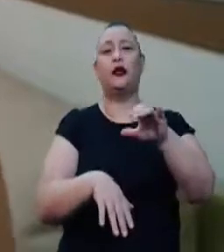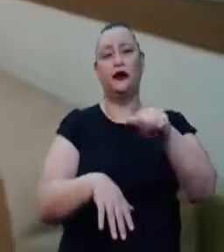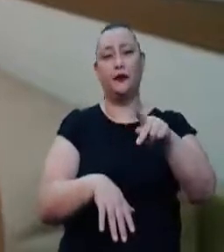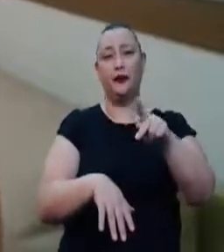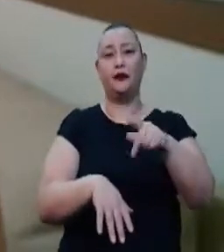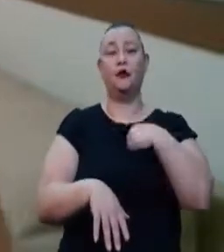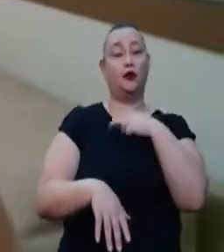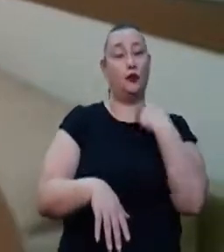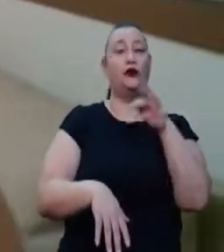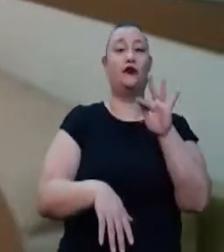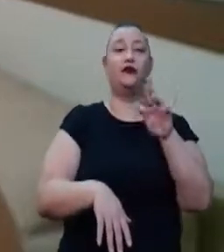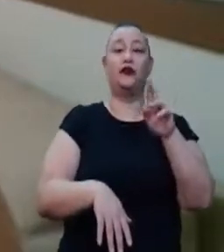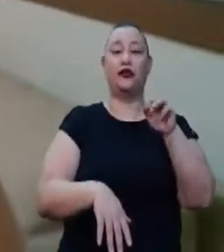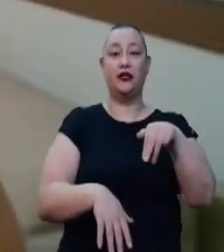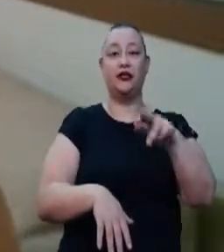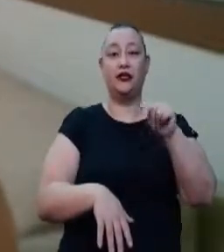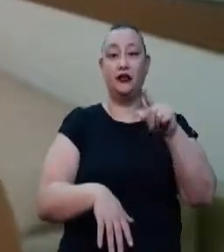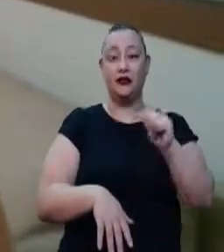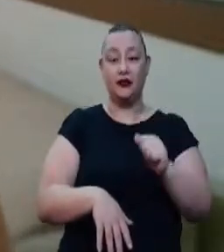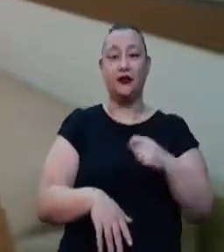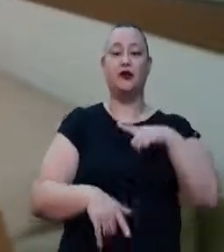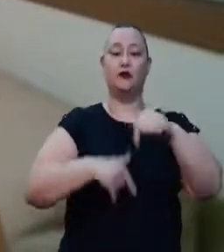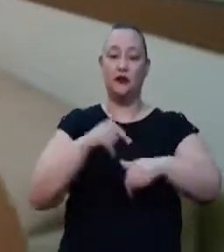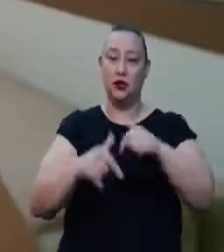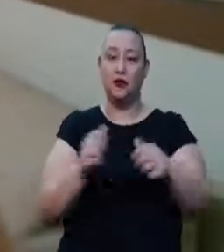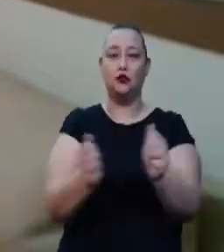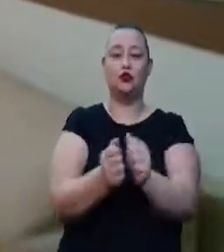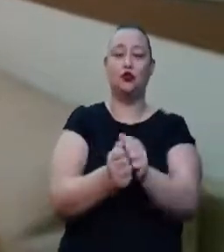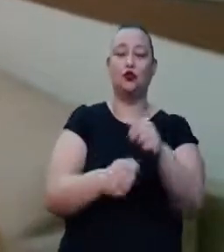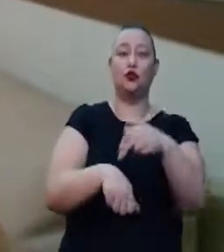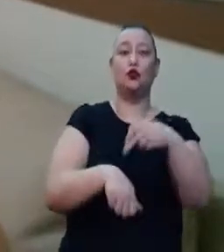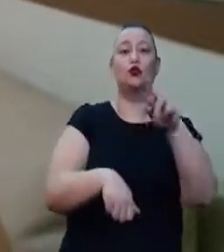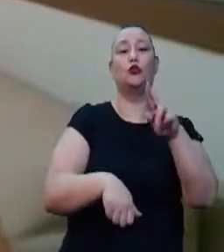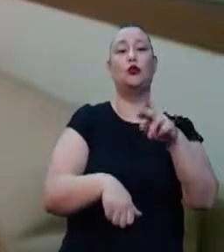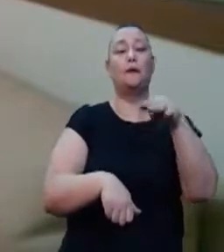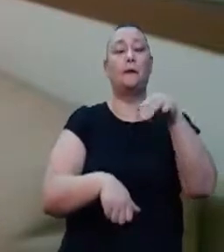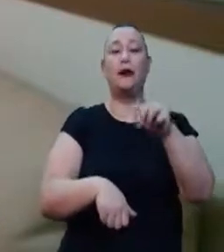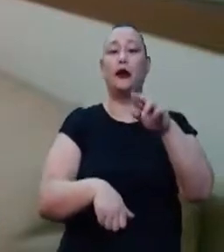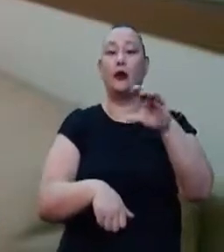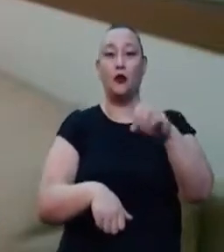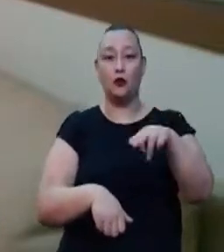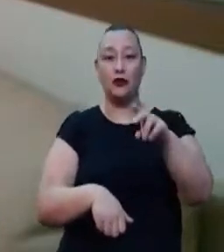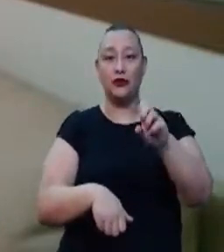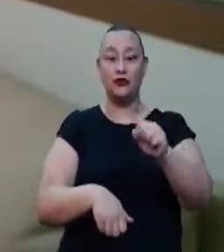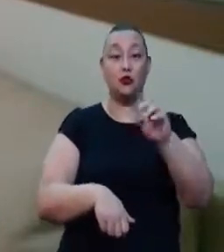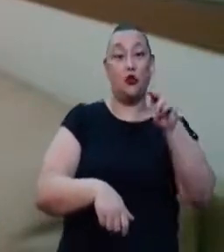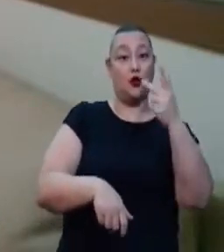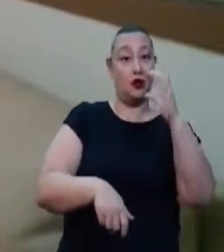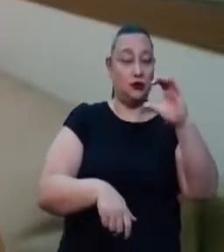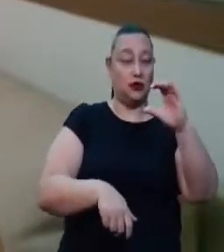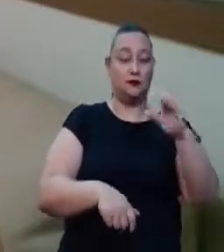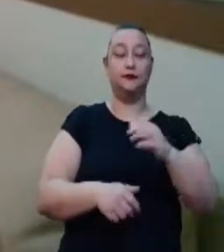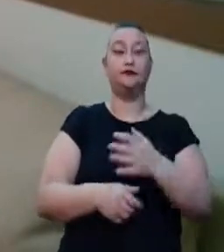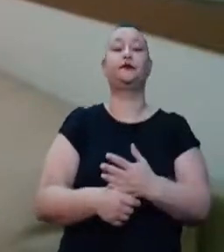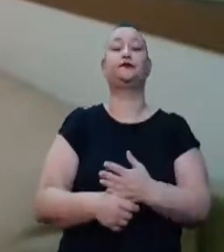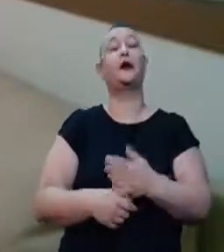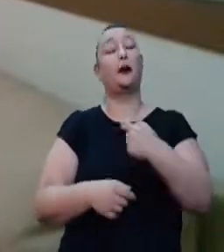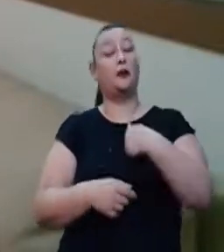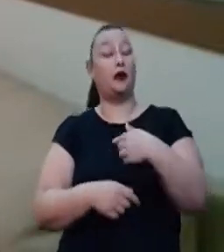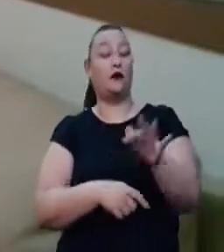nome é Fernanda, eu trabalho com a equipe do Dr. Marcondes, lá no HC Unicamp. E a minha